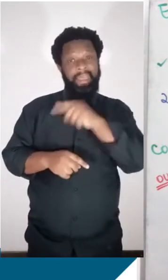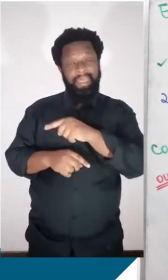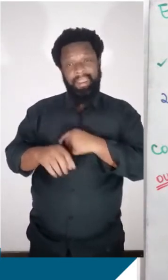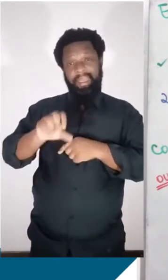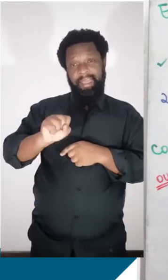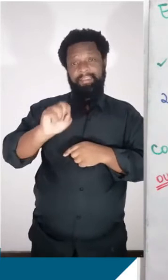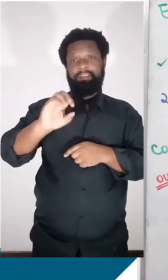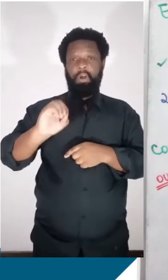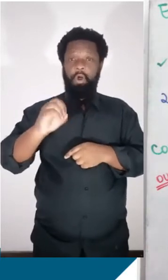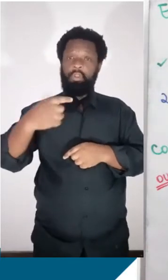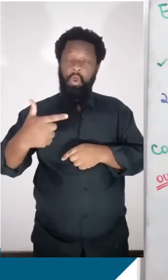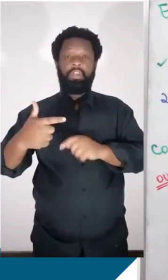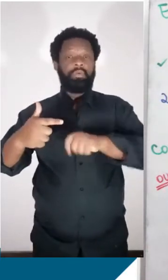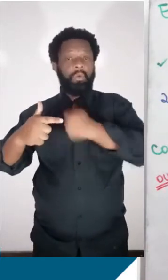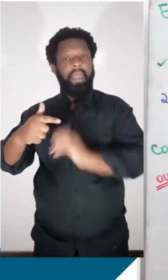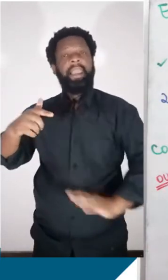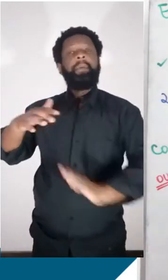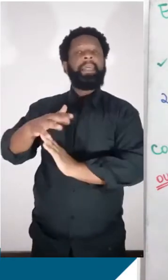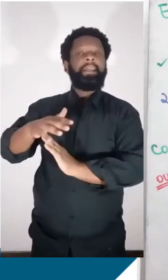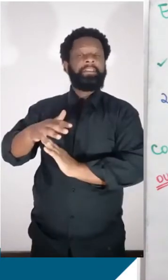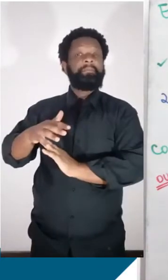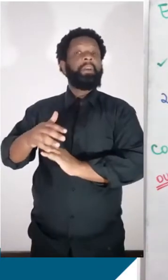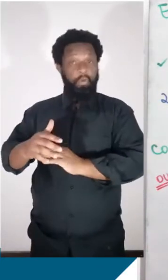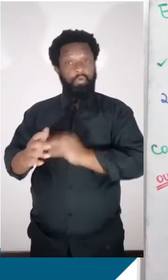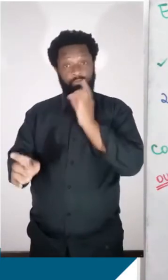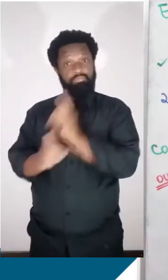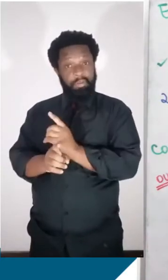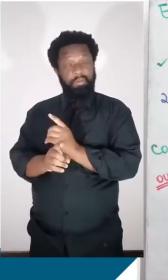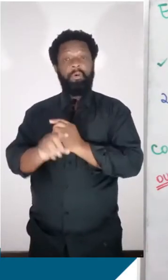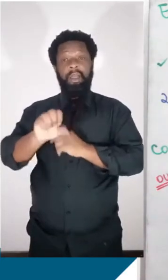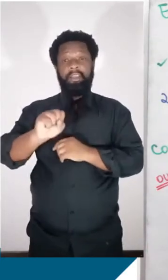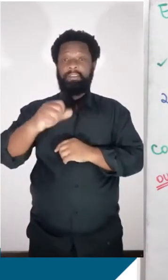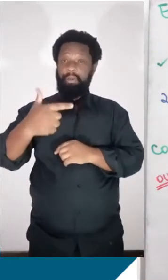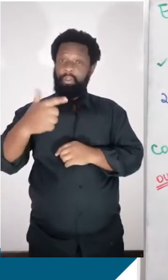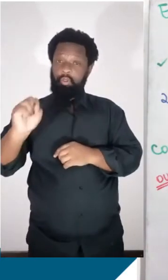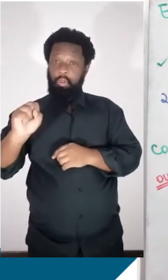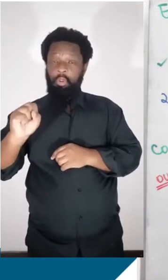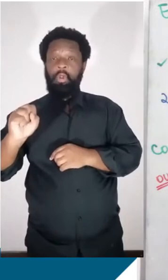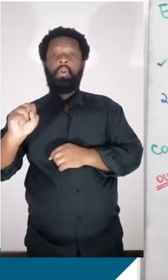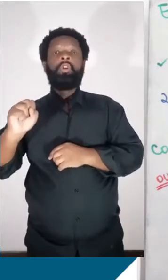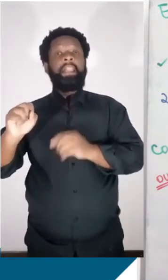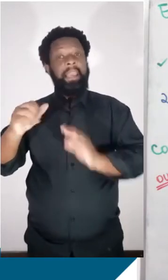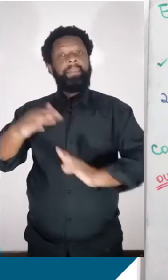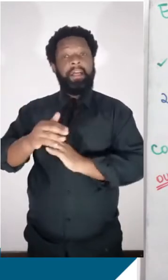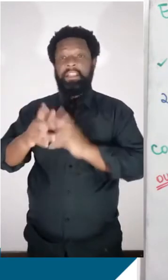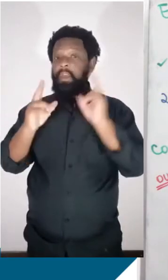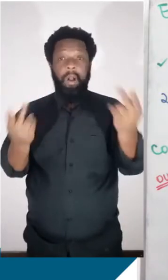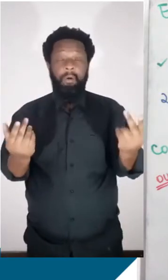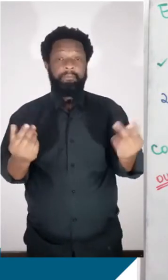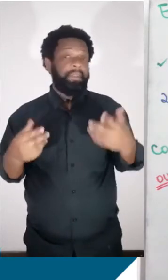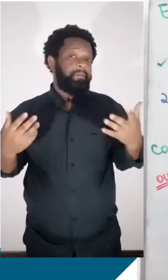limitante. Então, repara, aqui, desse jeito, eu descobri que o SO2 é limitante do mesmo jeito que eu descobri em